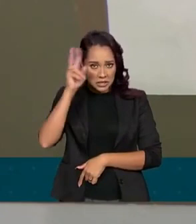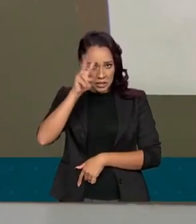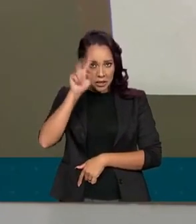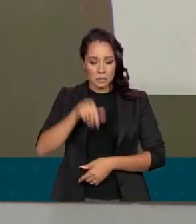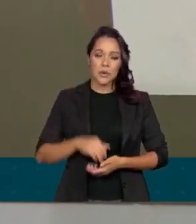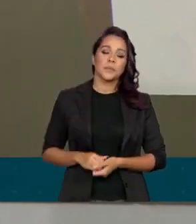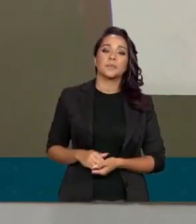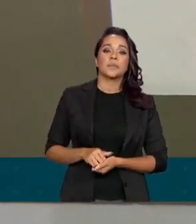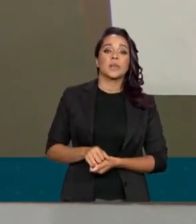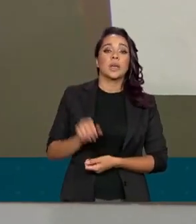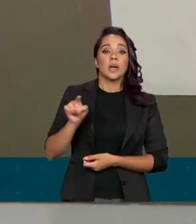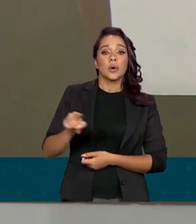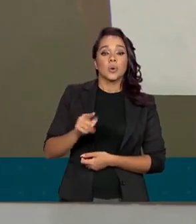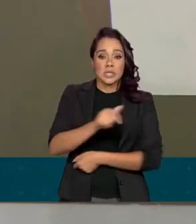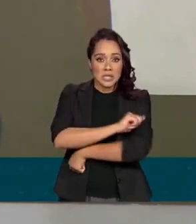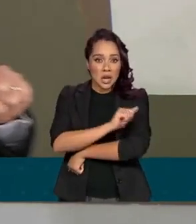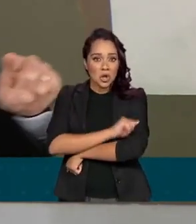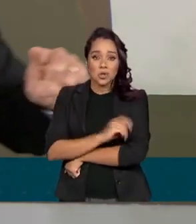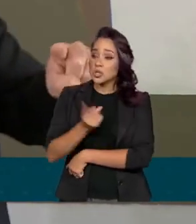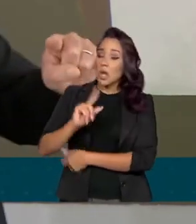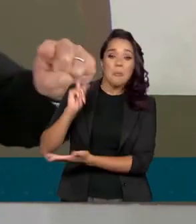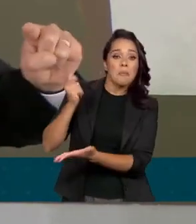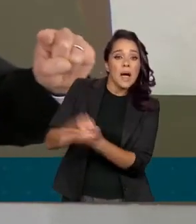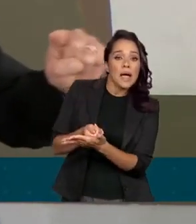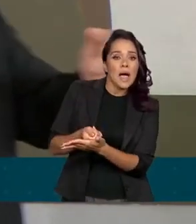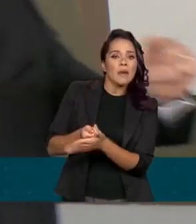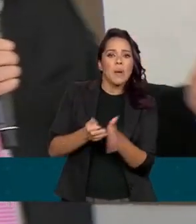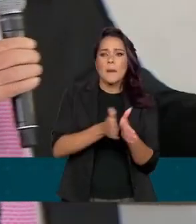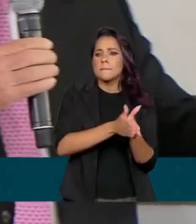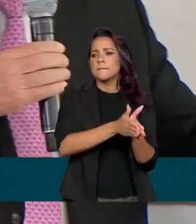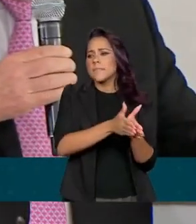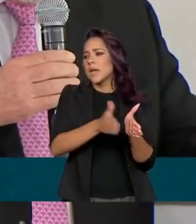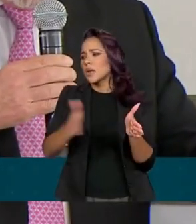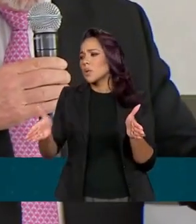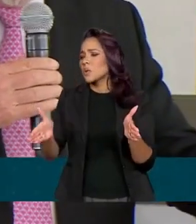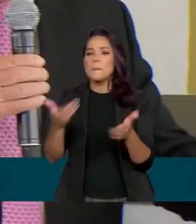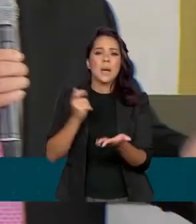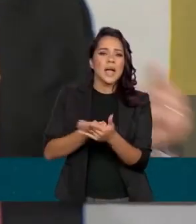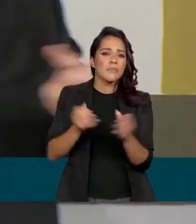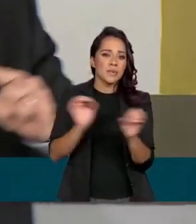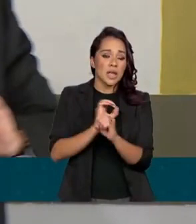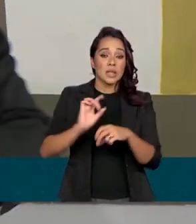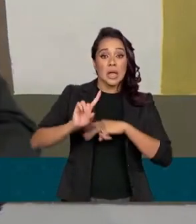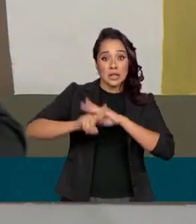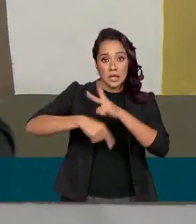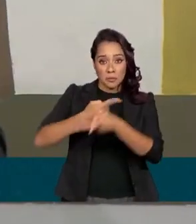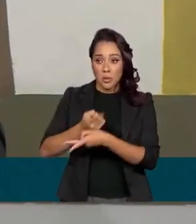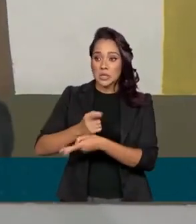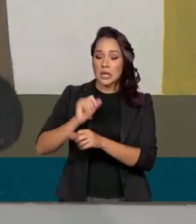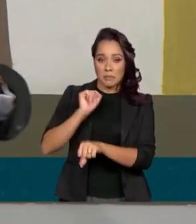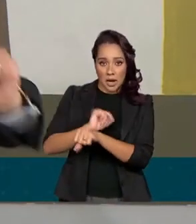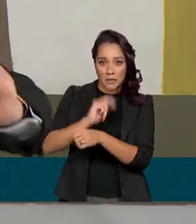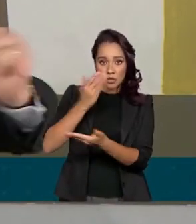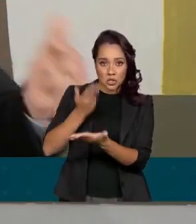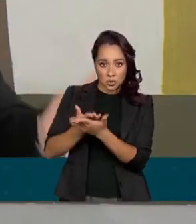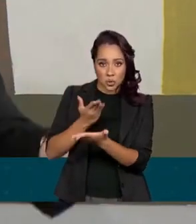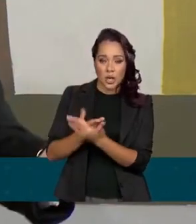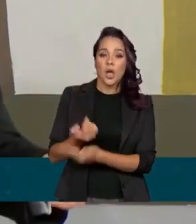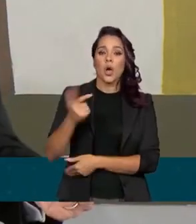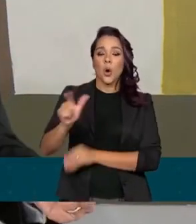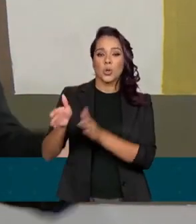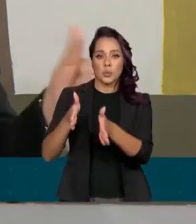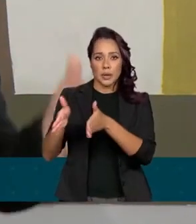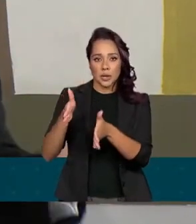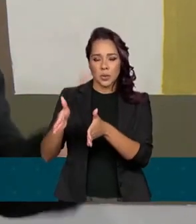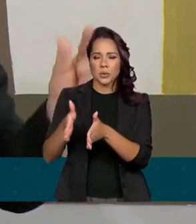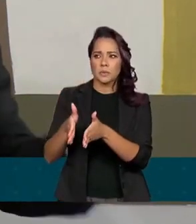lembram, os estudantes não pagavam durante todo o período que estava estudando. Depois que ele parava de estudar, um outro